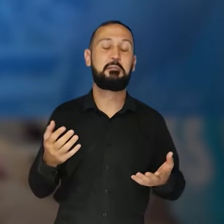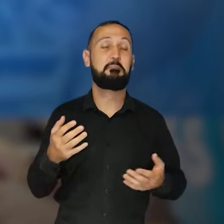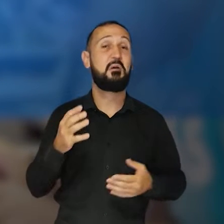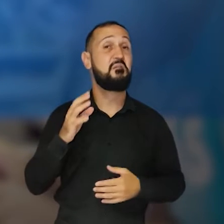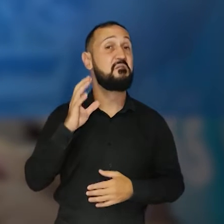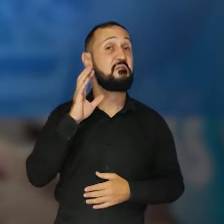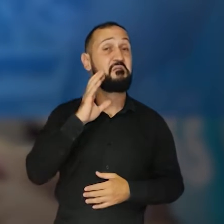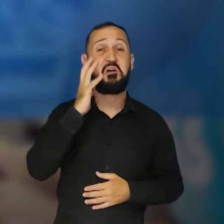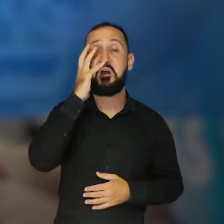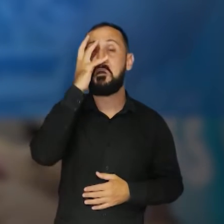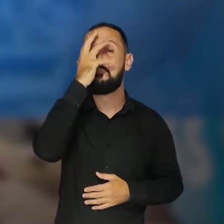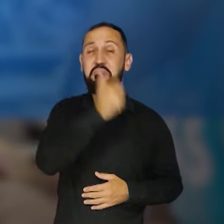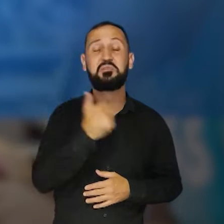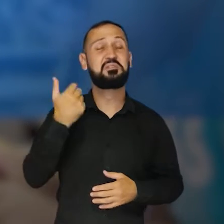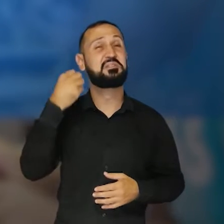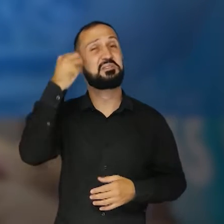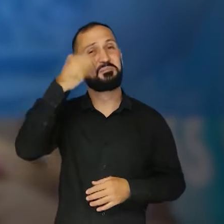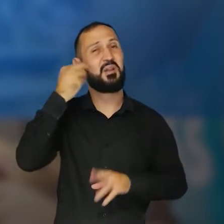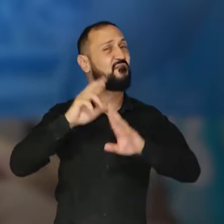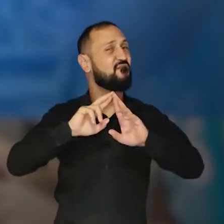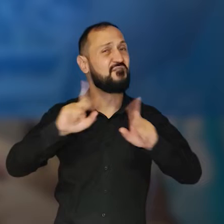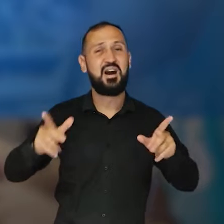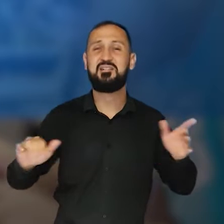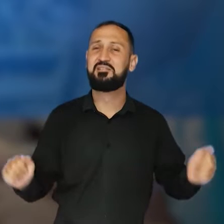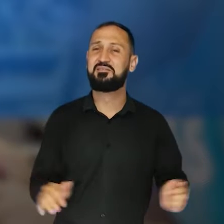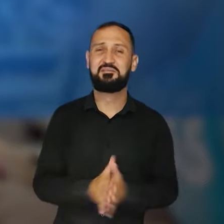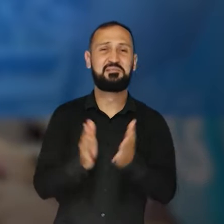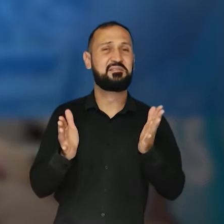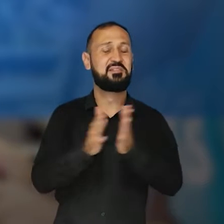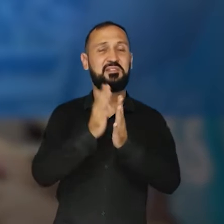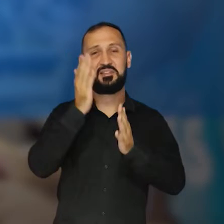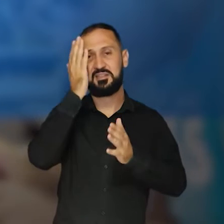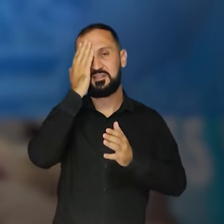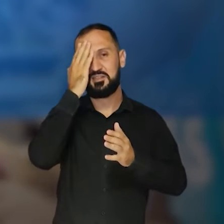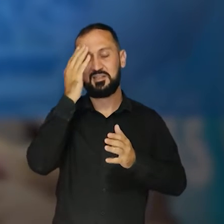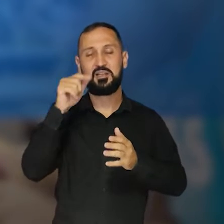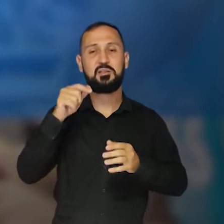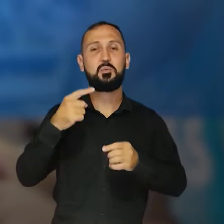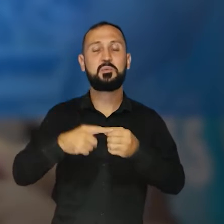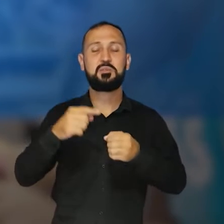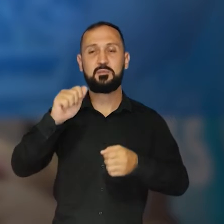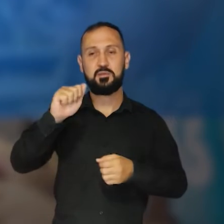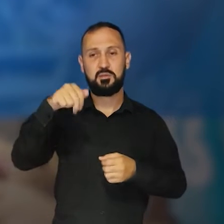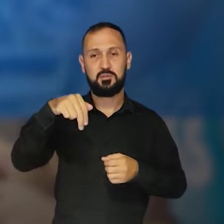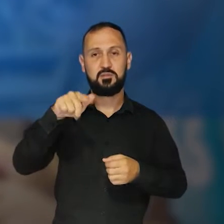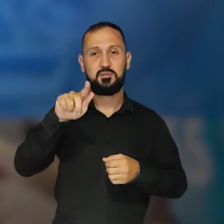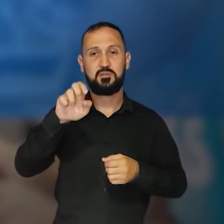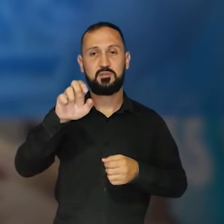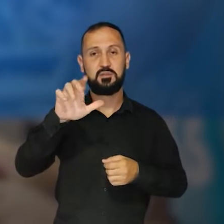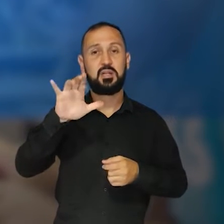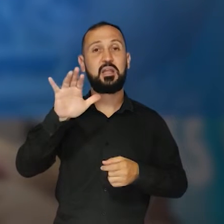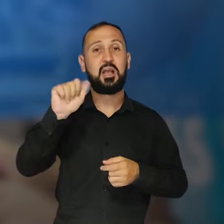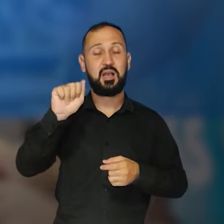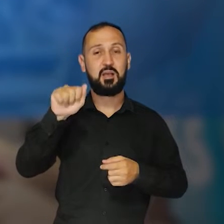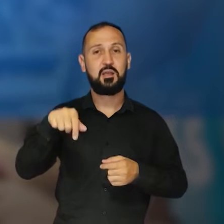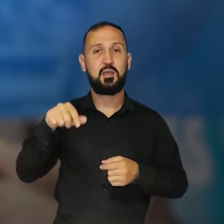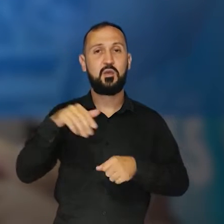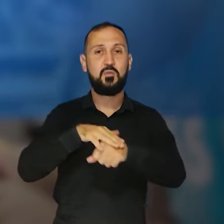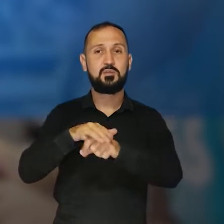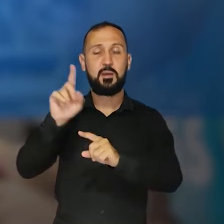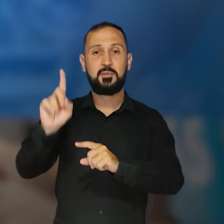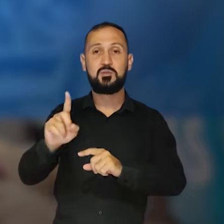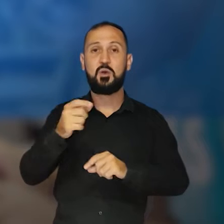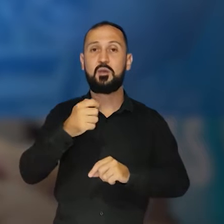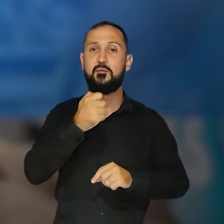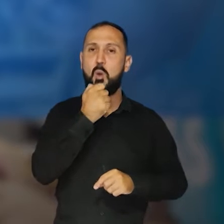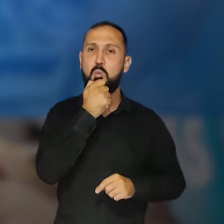vivi, mas que foi muito lindo, foi uma experiência assim, maravilhosa, né? Descobri que, por exemplo, em Angélica, eu converso com